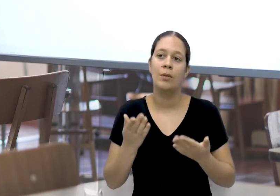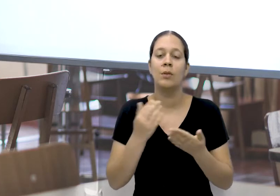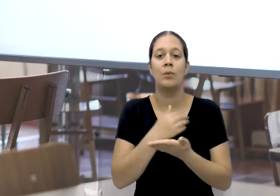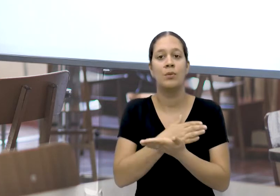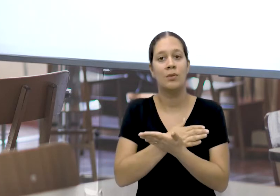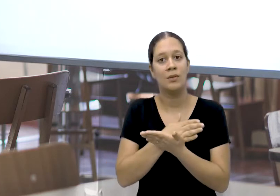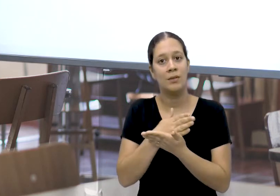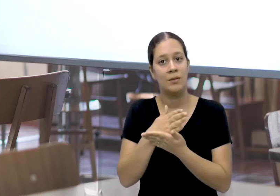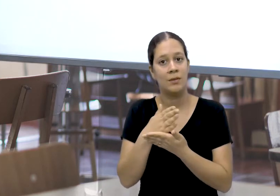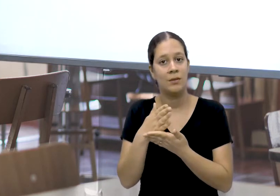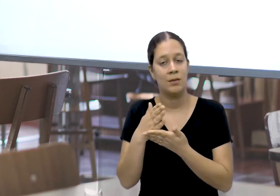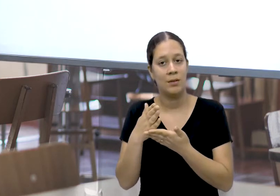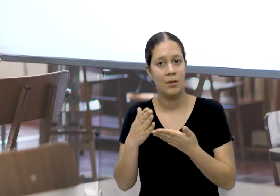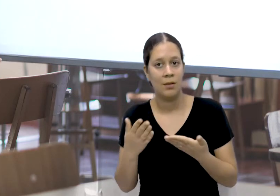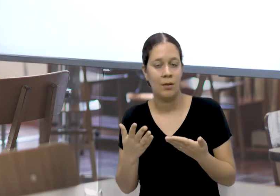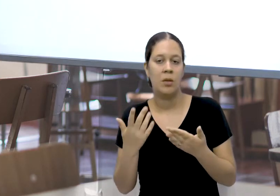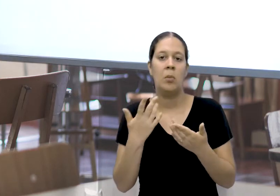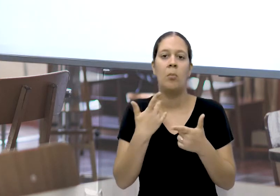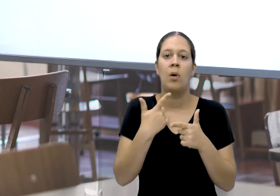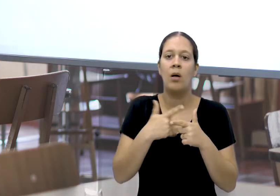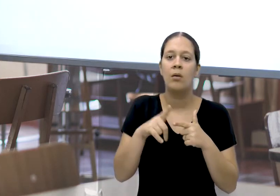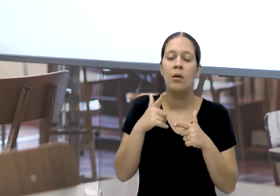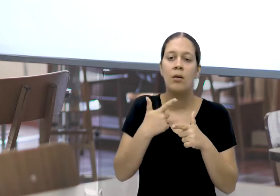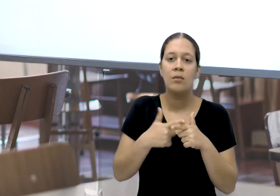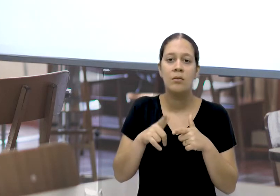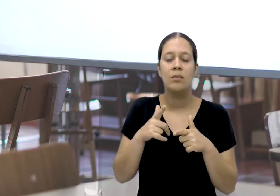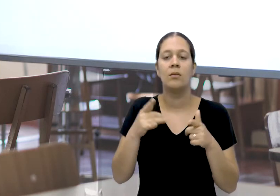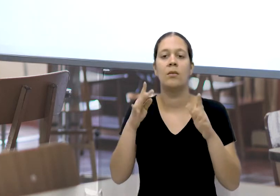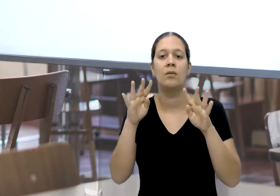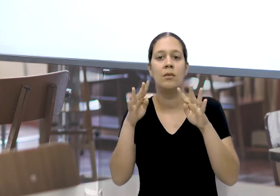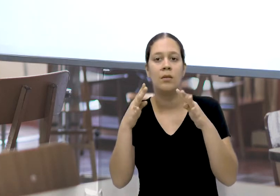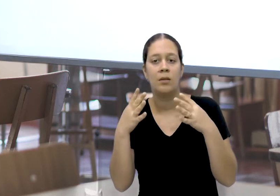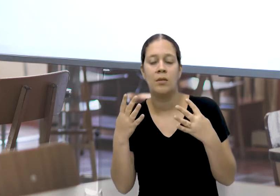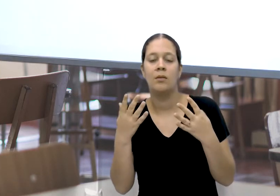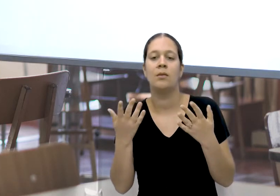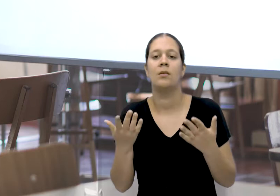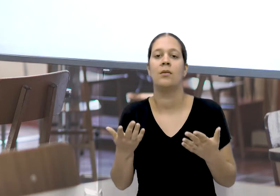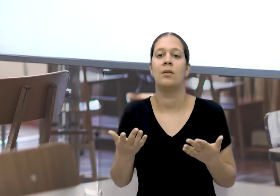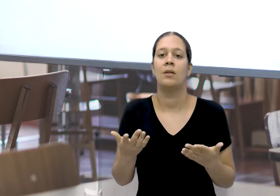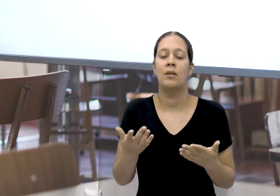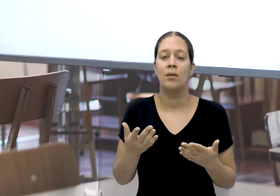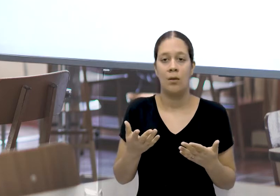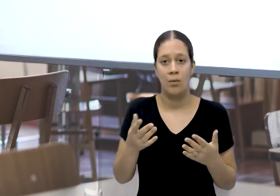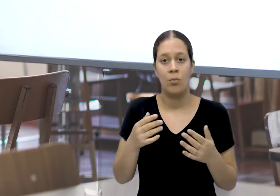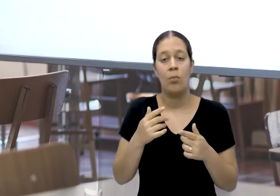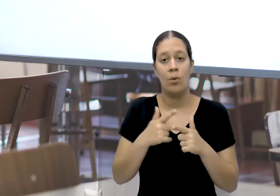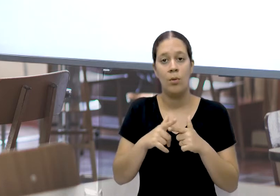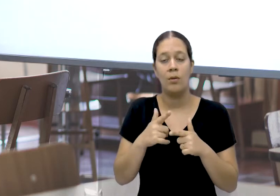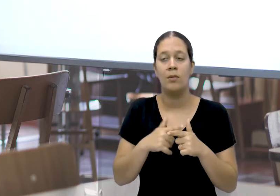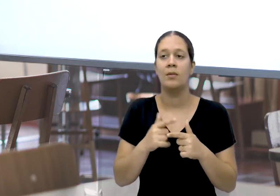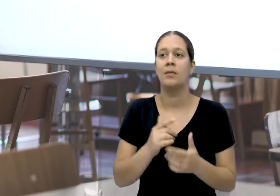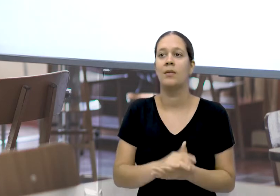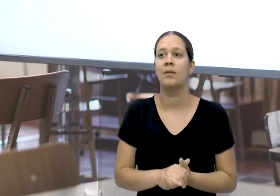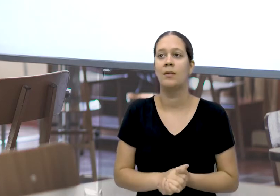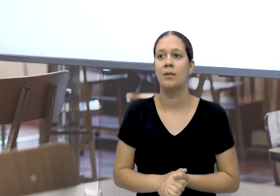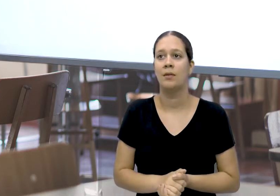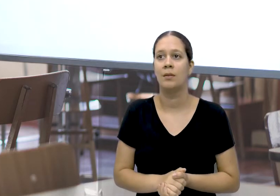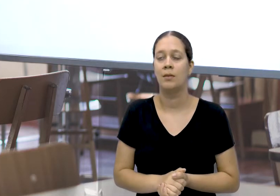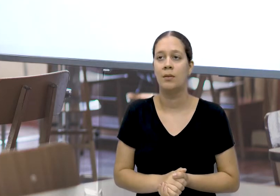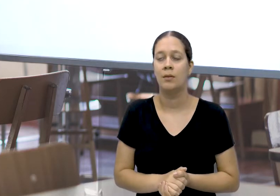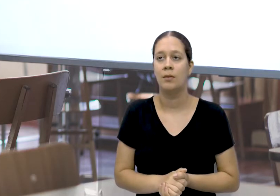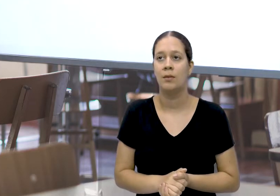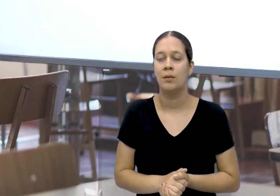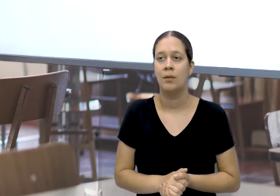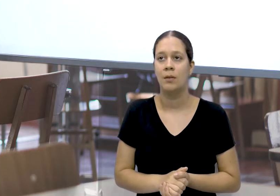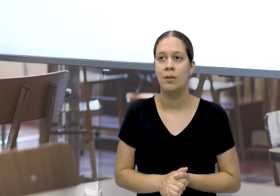Geralmente, os textos destinados ao teatro possuem uma estrutura interna bem básica, que é essa estrutura aqui, ó, que eu estava dizendo